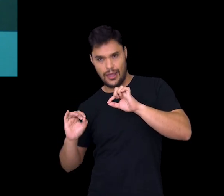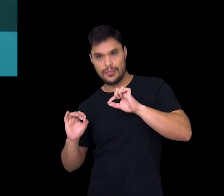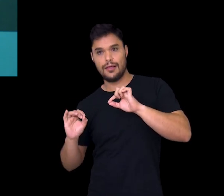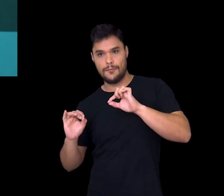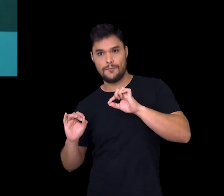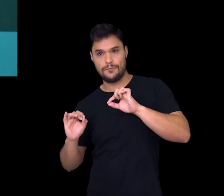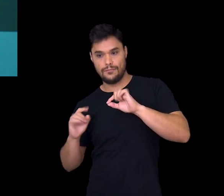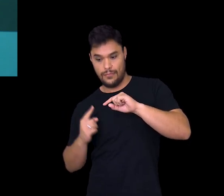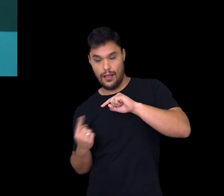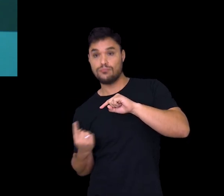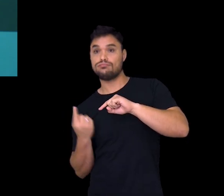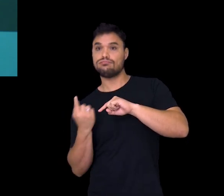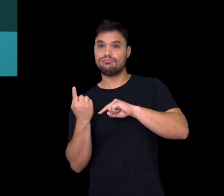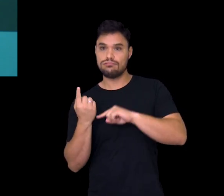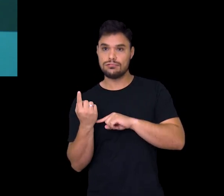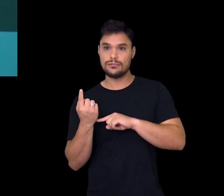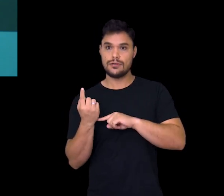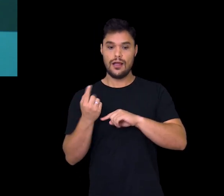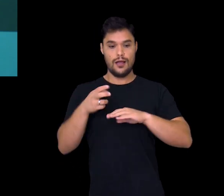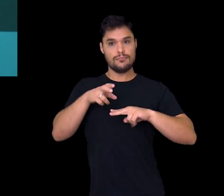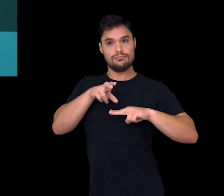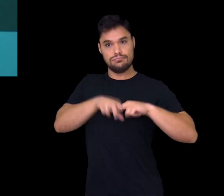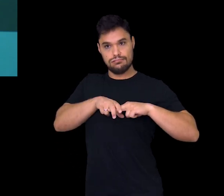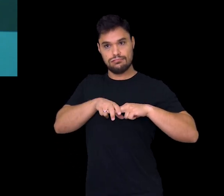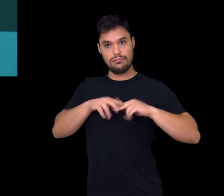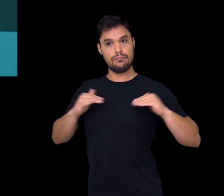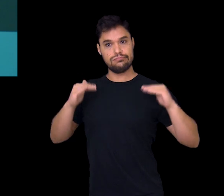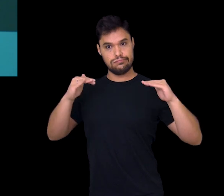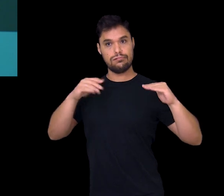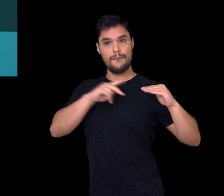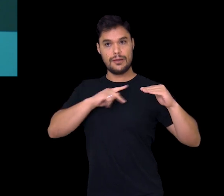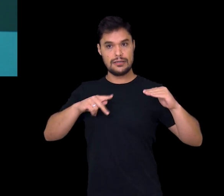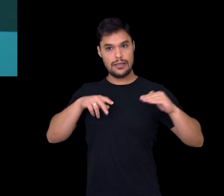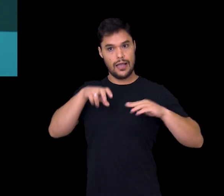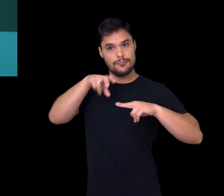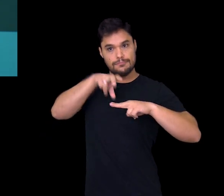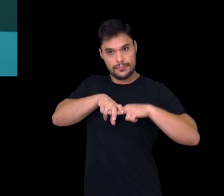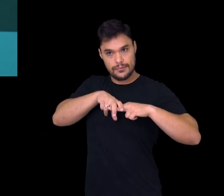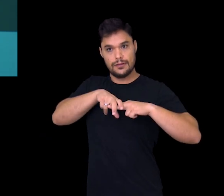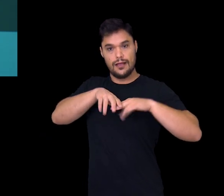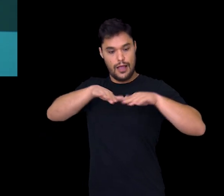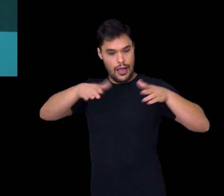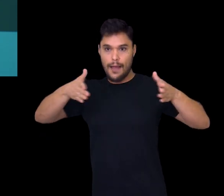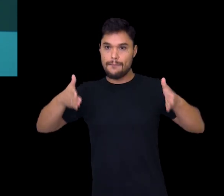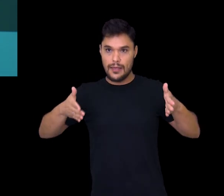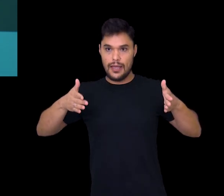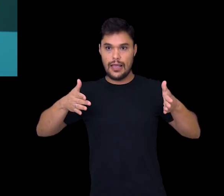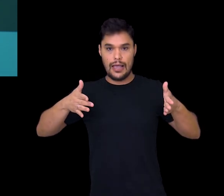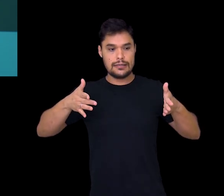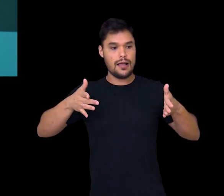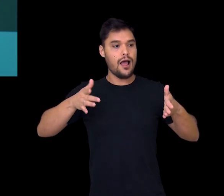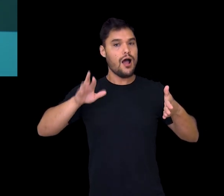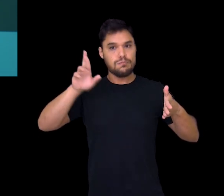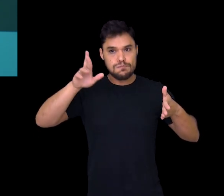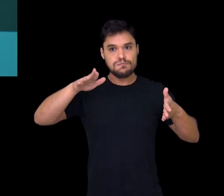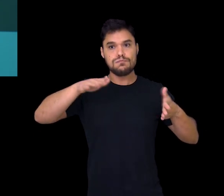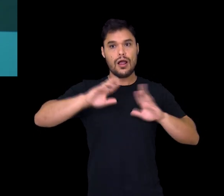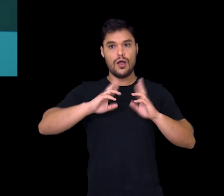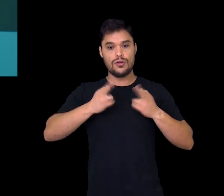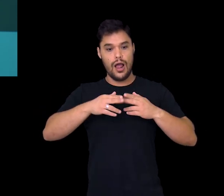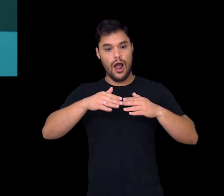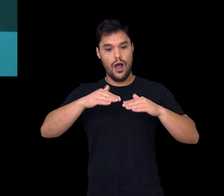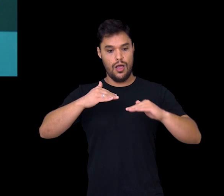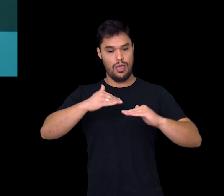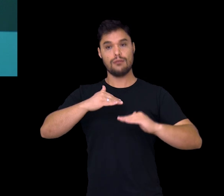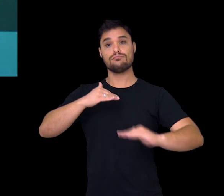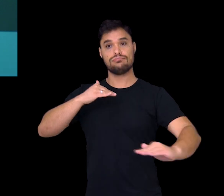dos deputados. Então, ele ficava lá em cima, o presidente, com a mesa diretora, dirigindo a sessão, bem distante. O rei